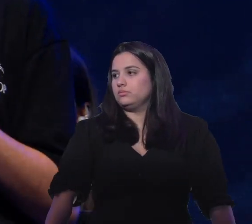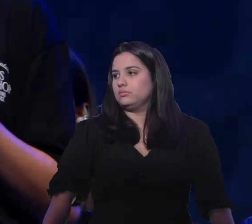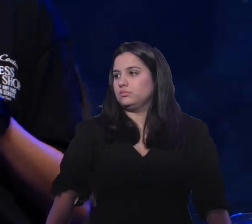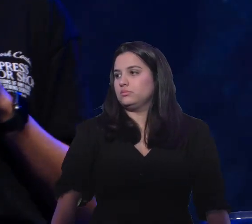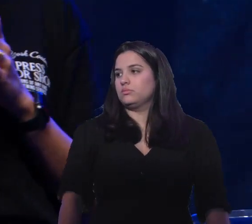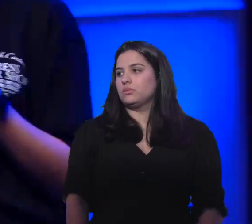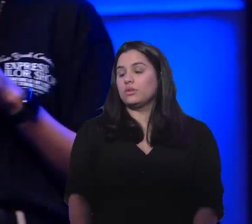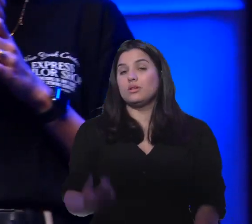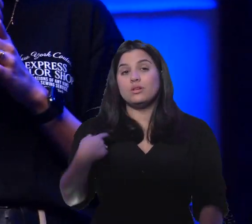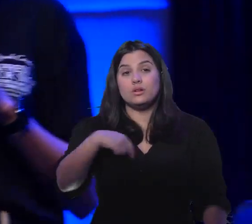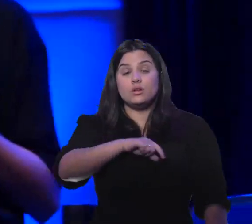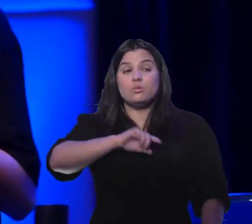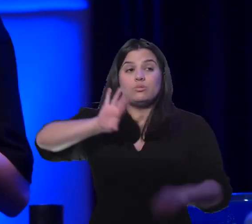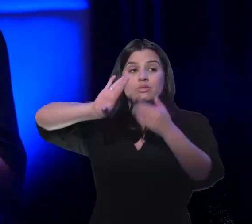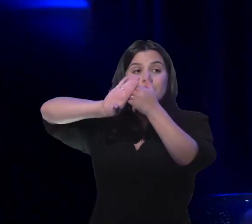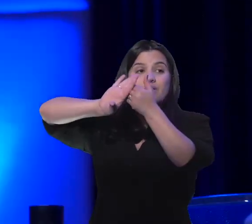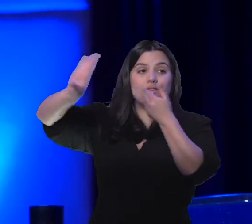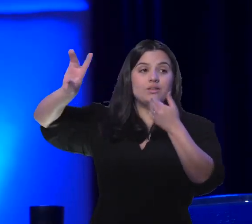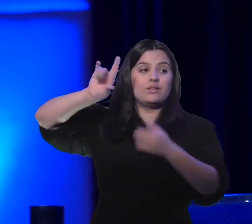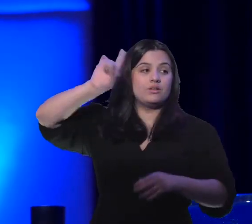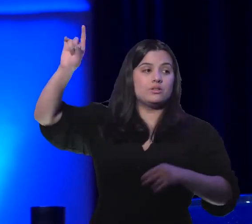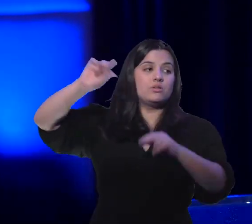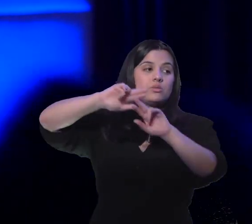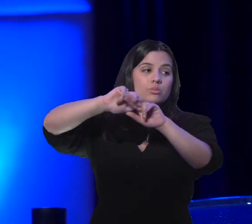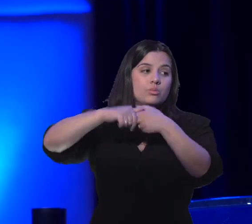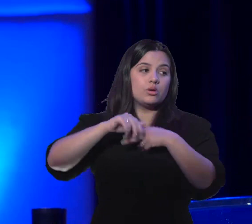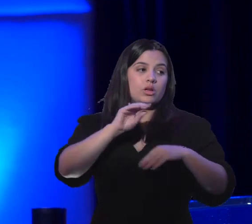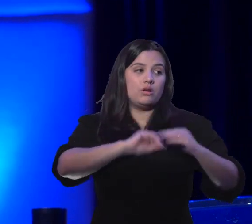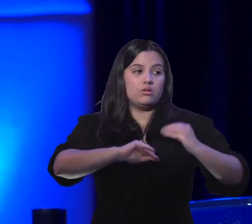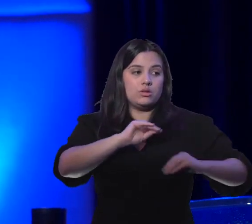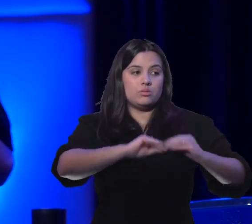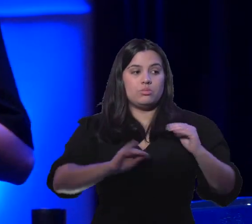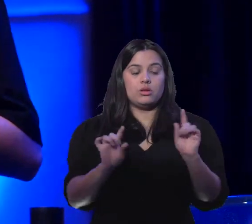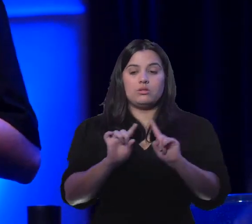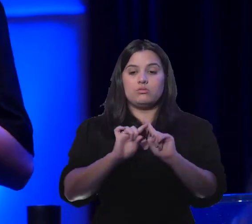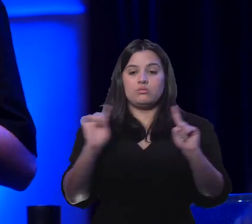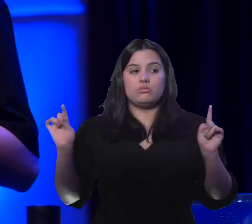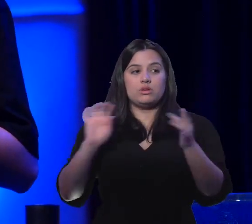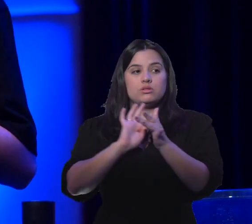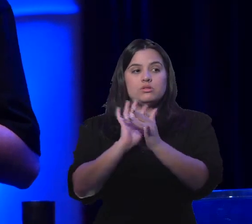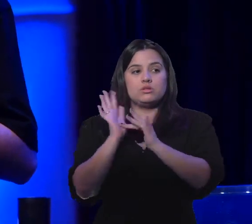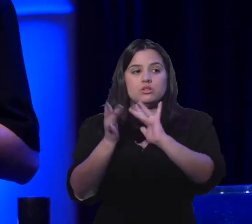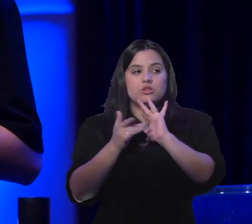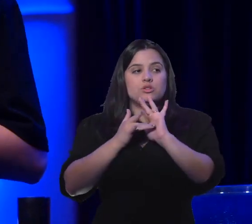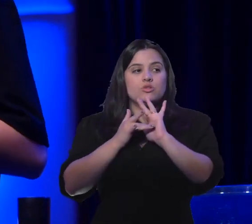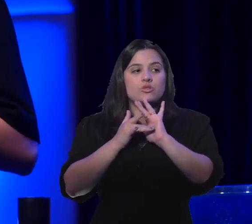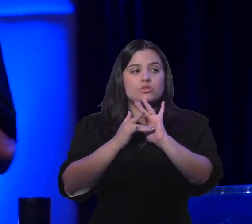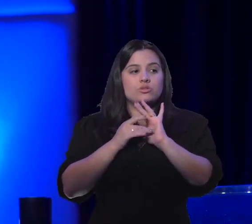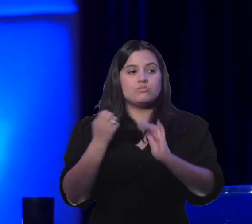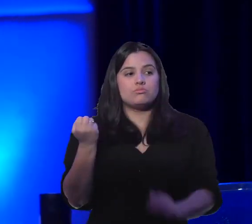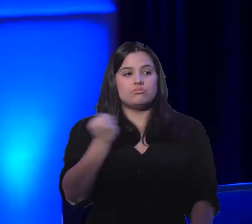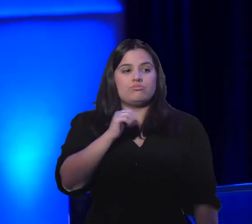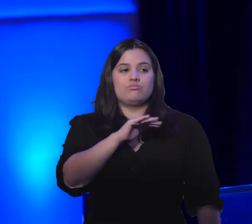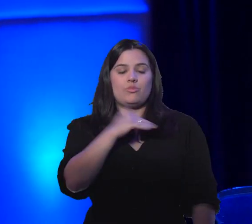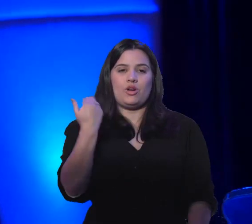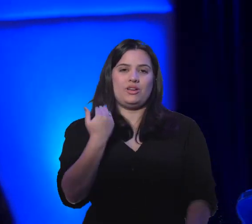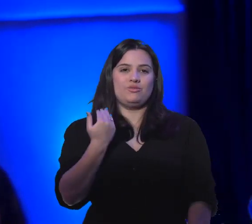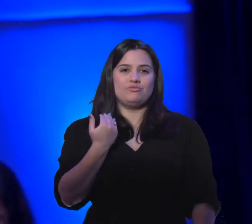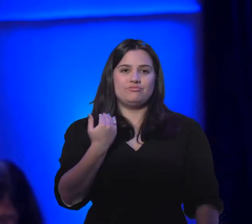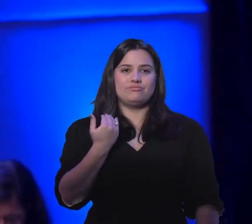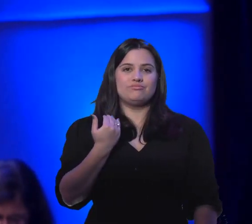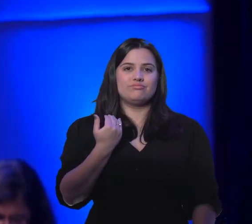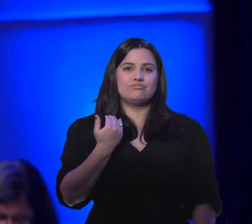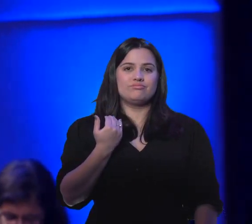Nós somos afastados do Senhor pelo pecado, mas Jesus morreu no nosso lugar, para que a gente tenha vida eterna, para que a gente tenha salvação, para que a gente